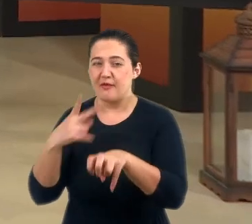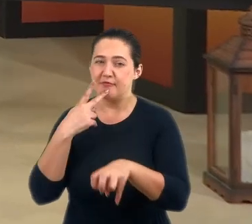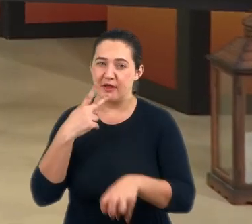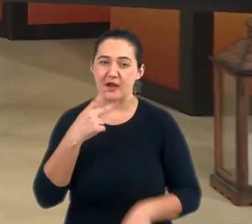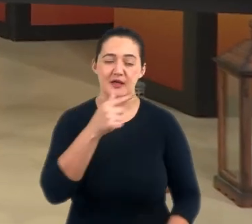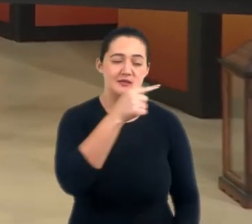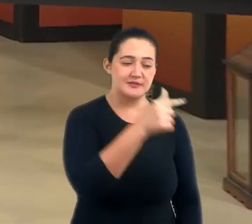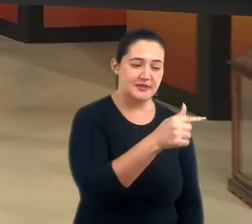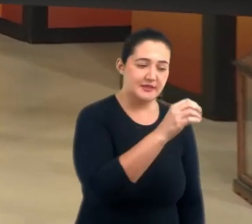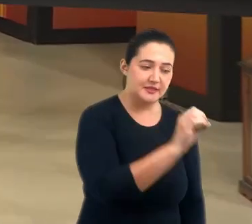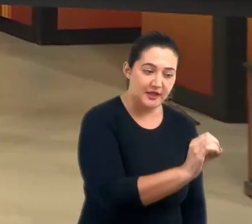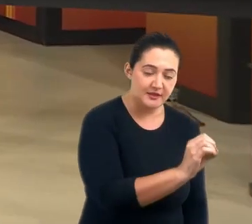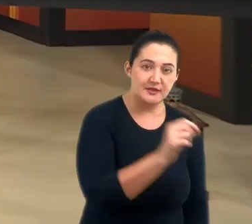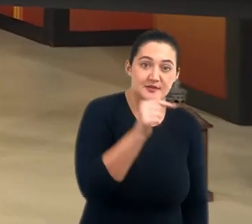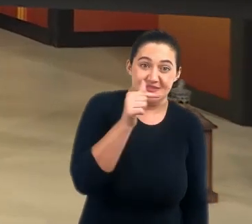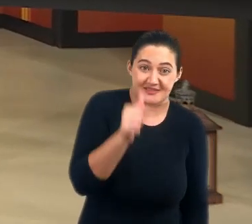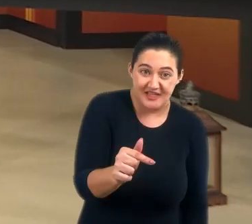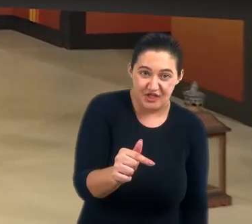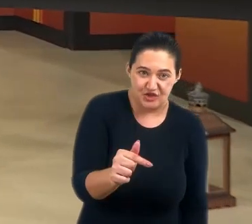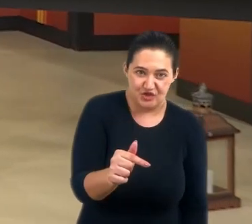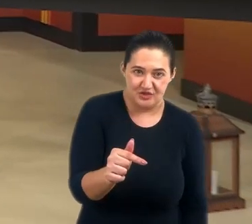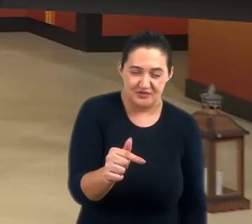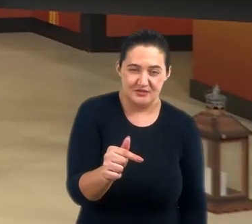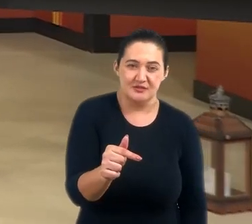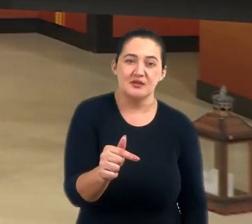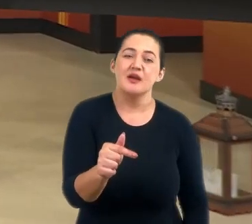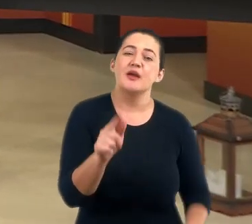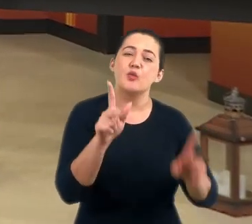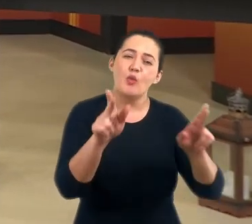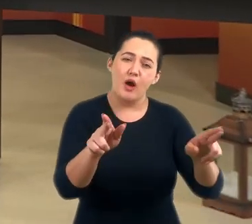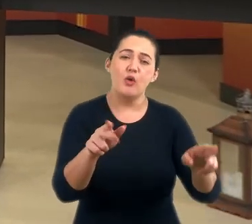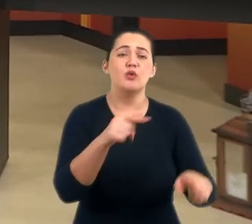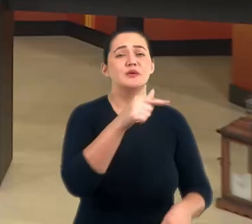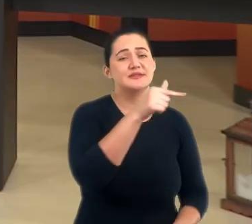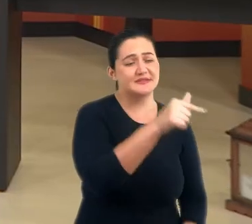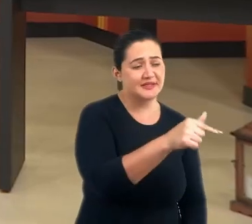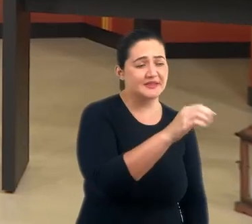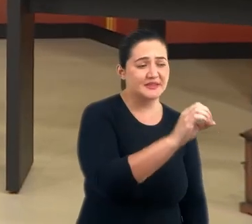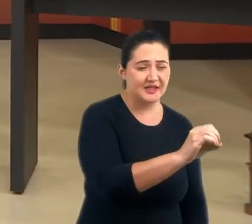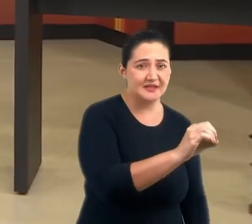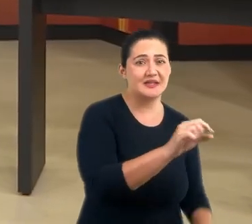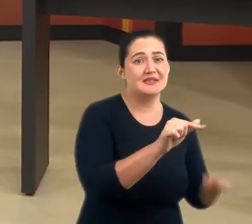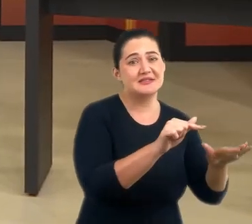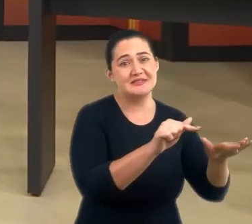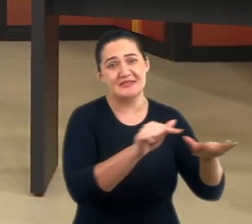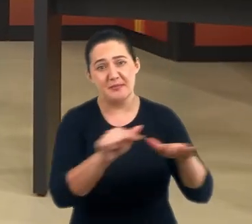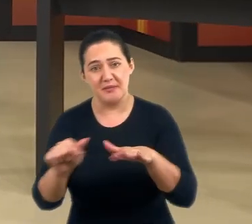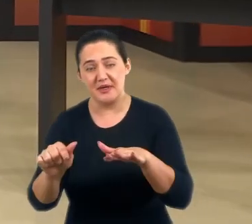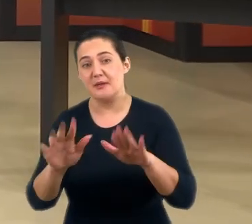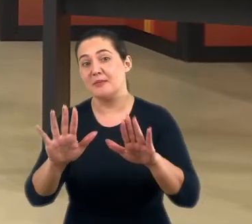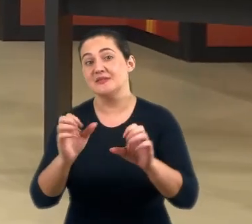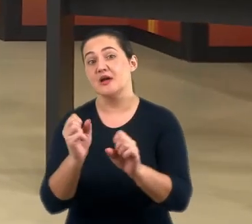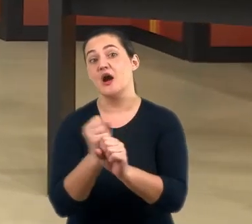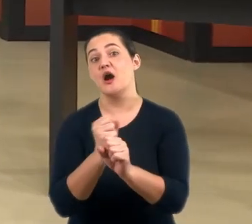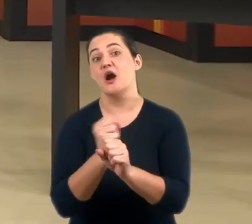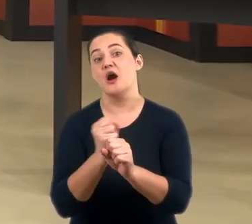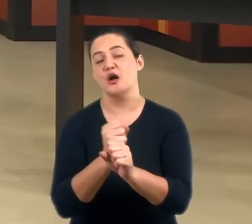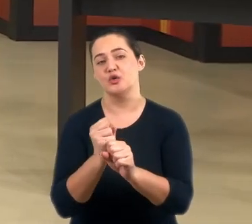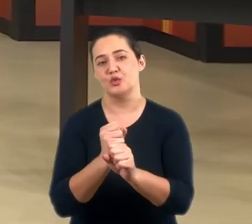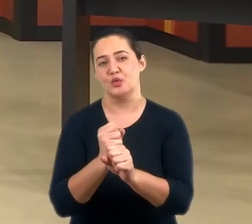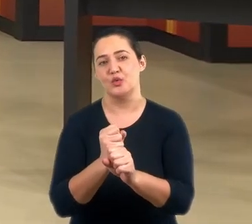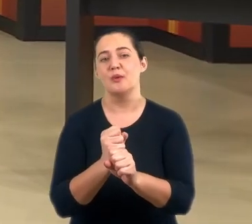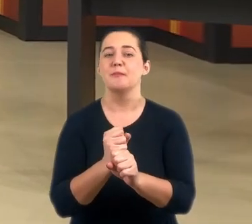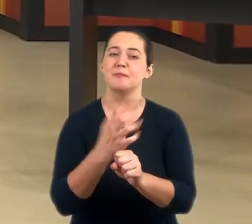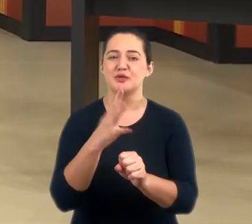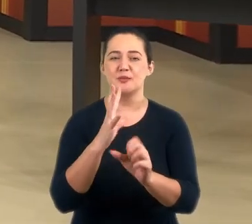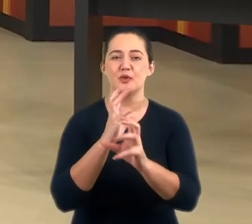hebraica 70 setes deve ser entendida como 70 semanas de anos, ou seja,